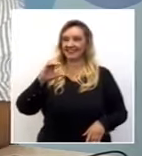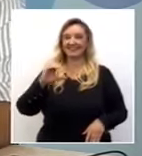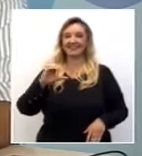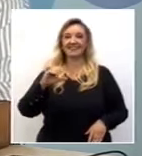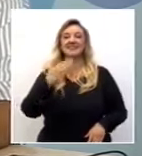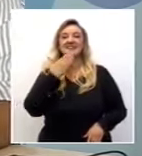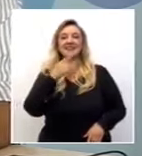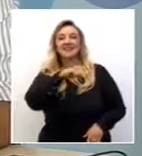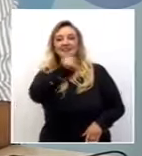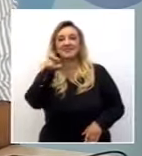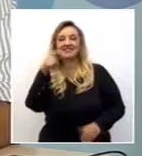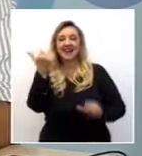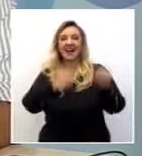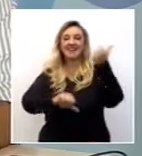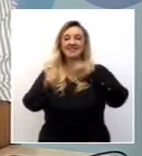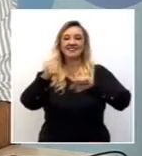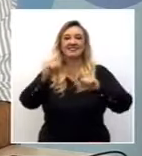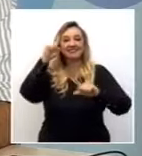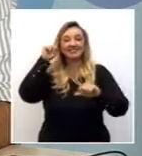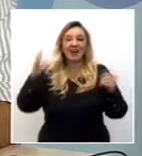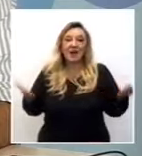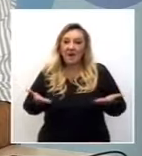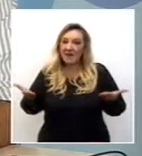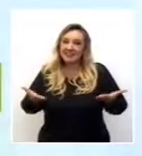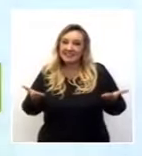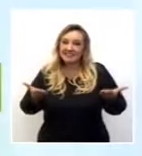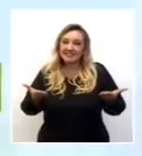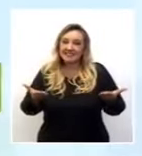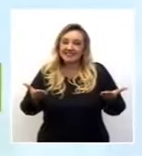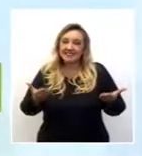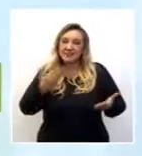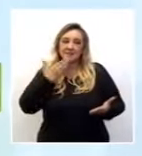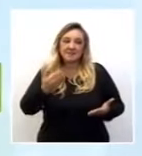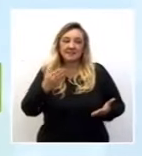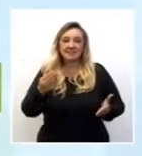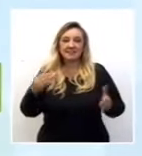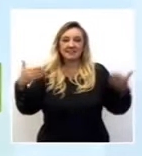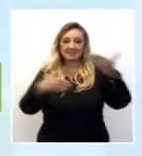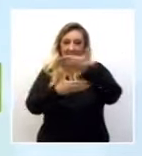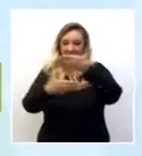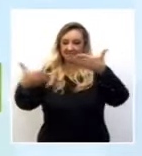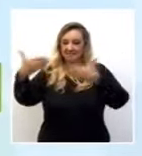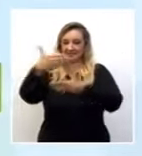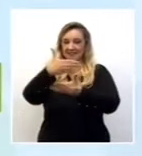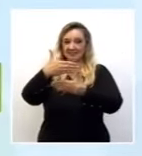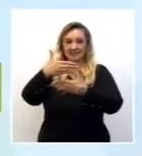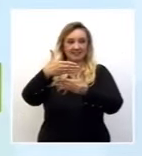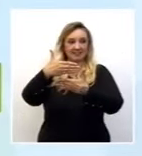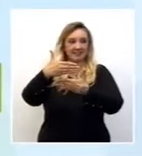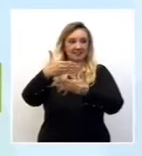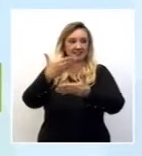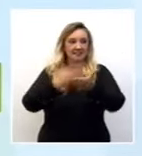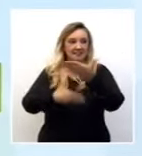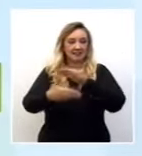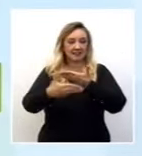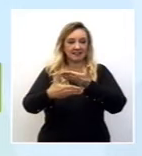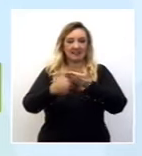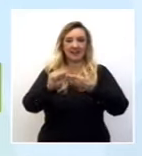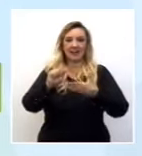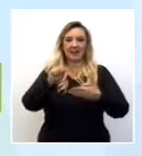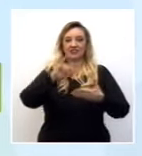fazer uma avaliação do dia de hoje. Então, pedir para colocar o slide, compartilhe adjetivos no